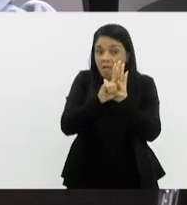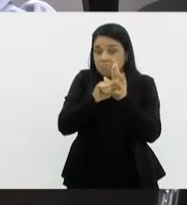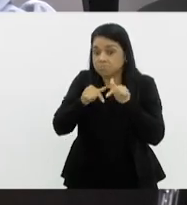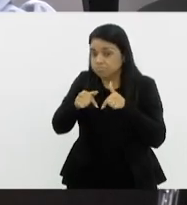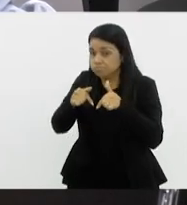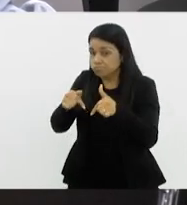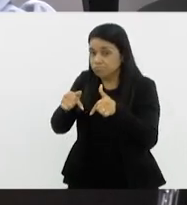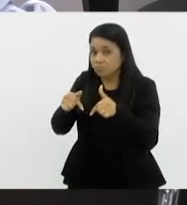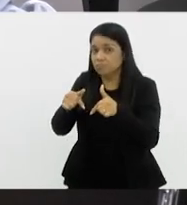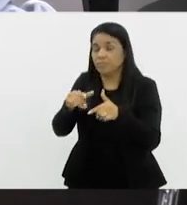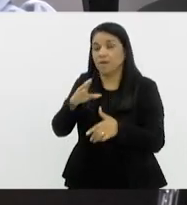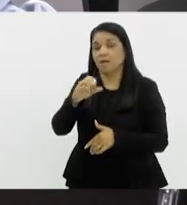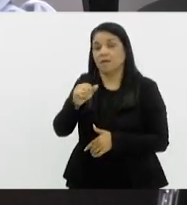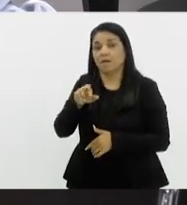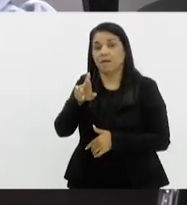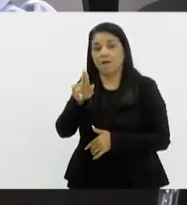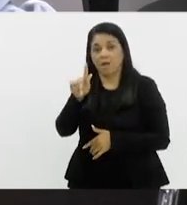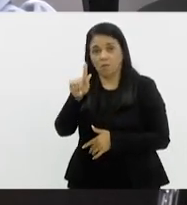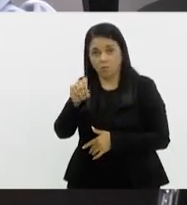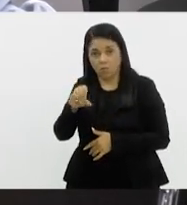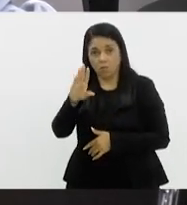para cargo comissionado,